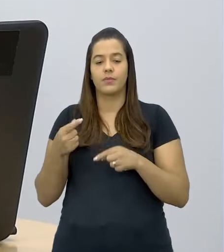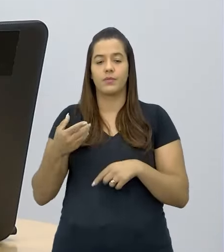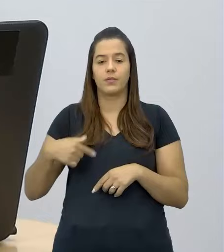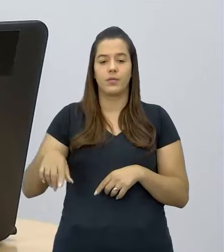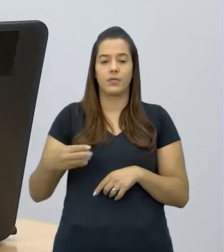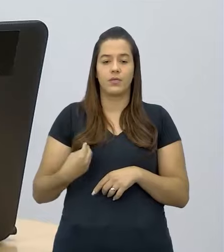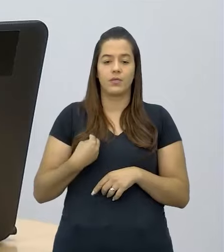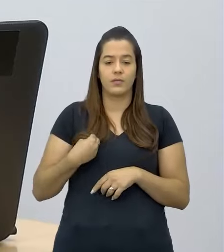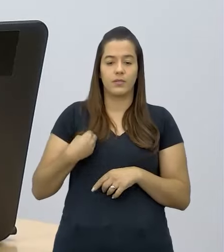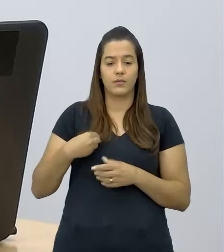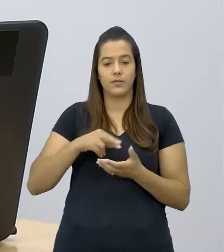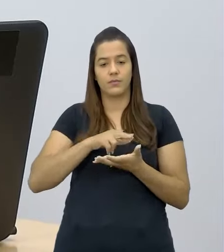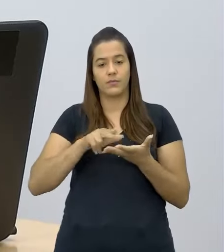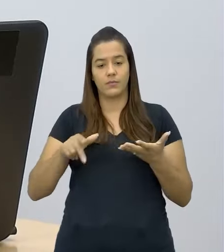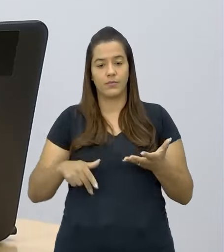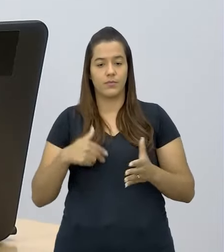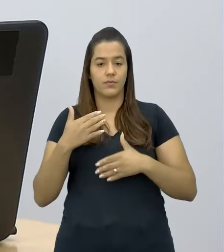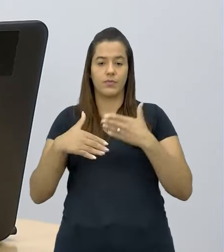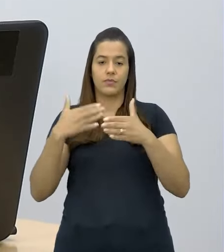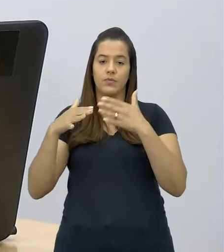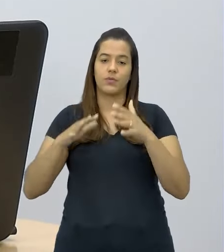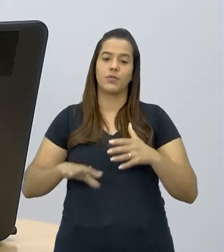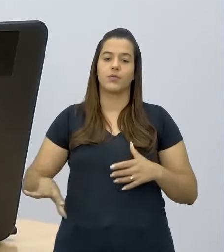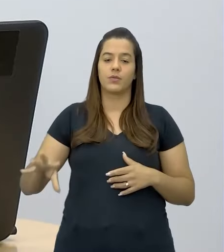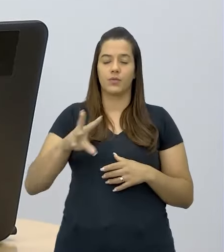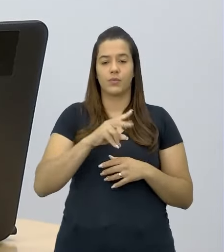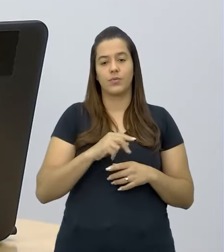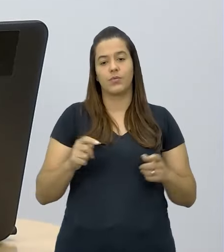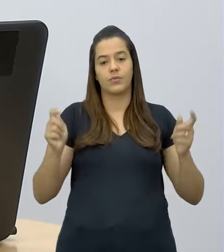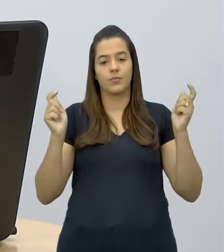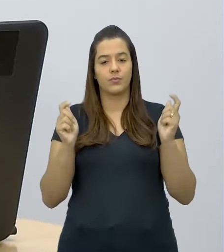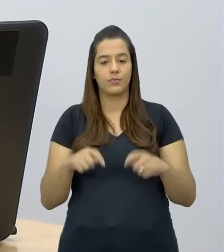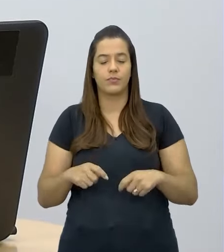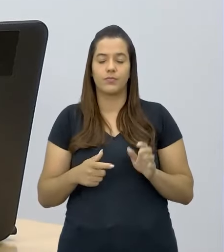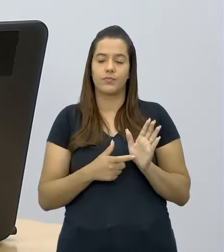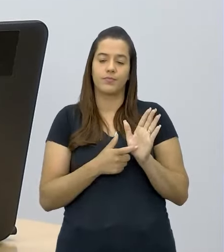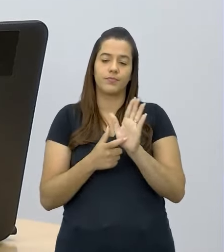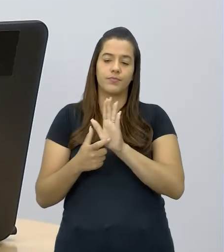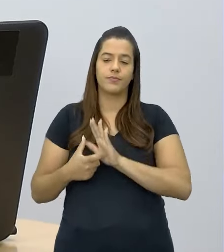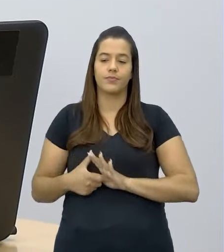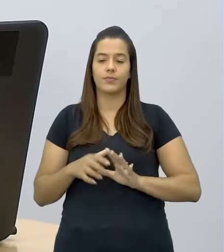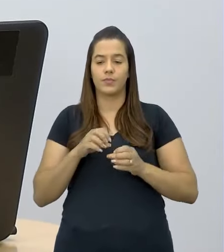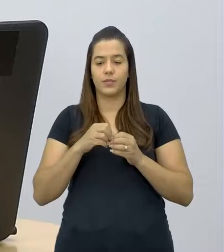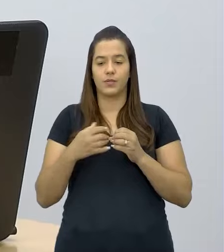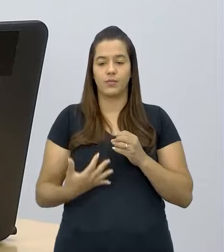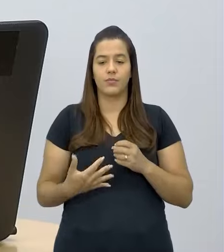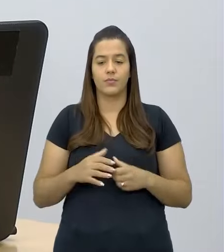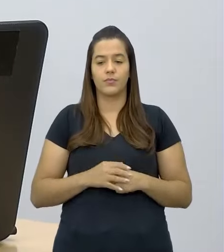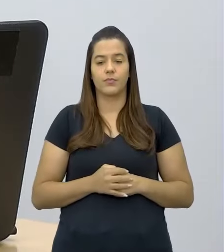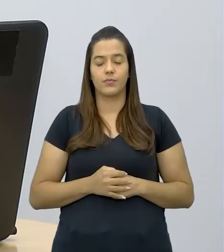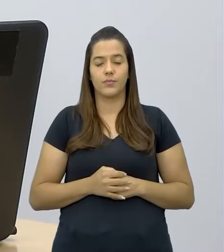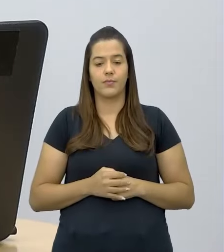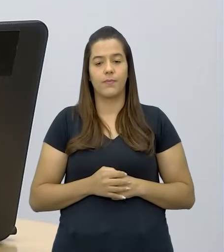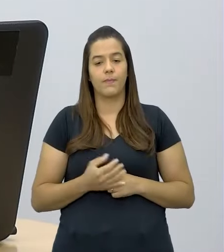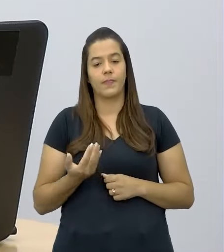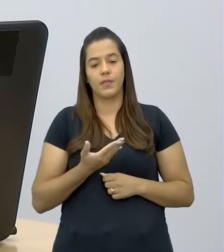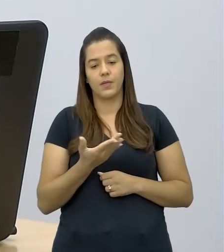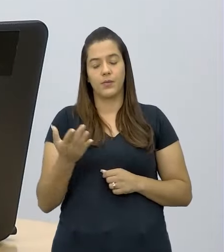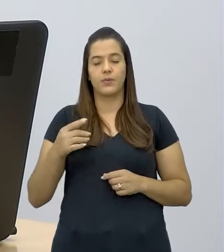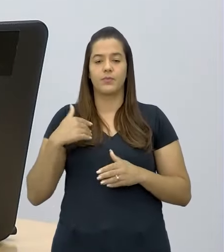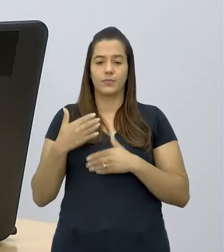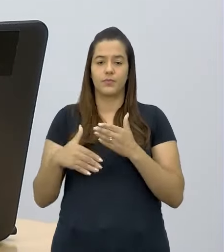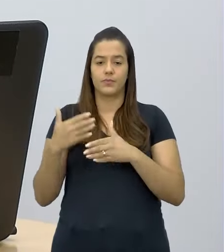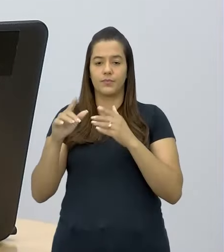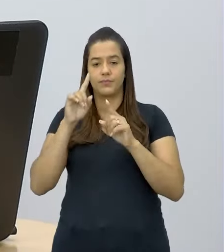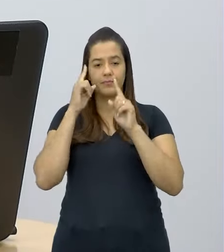ali, né, praticamente em todos, né, em todas os componentes, né. E o processo criativo, de